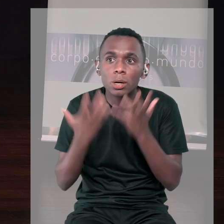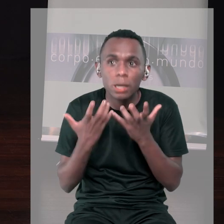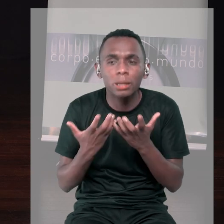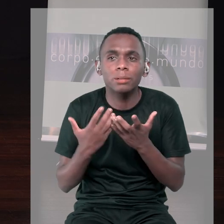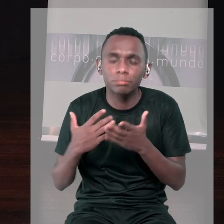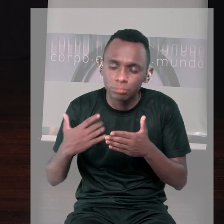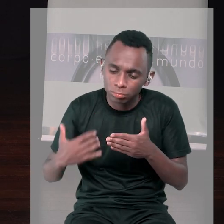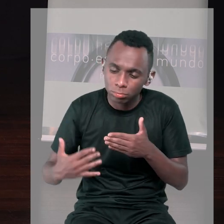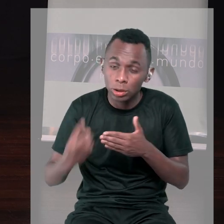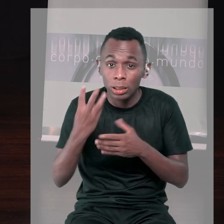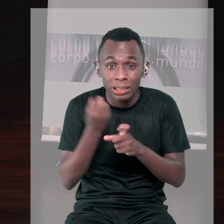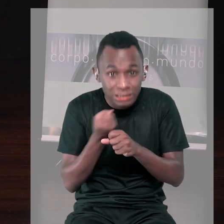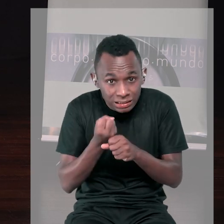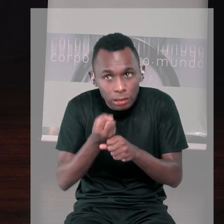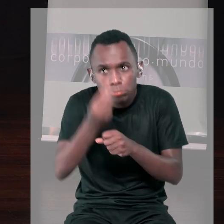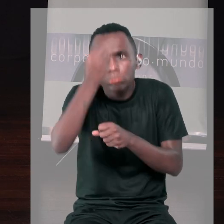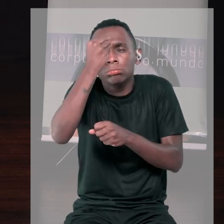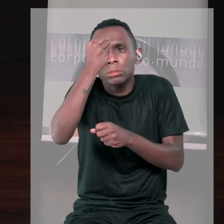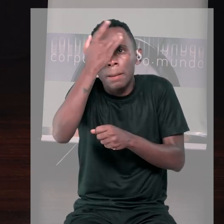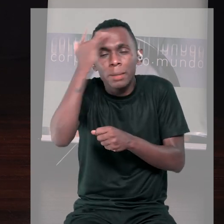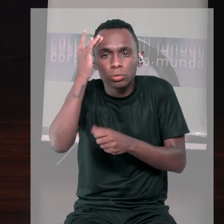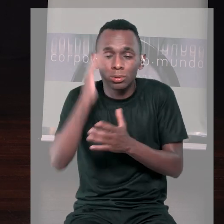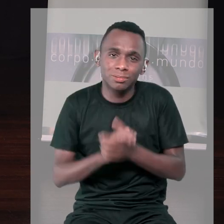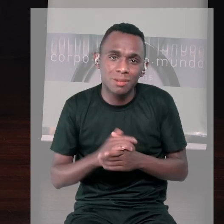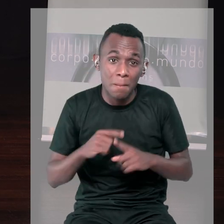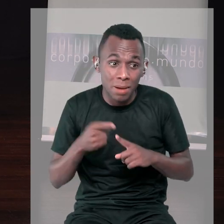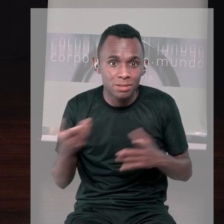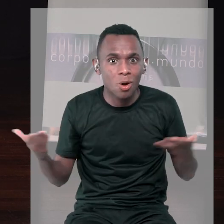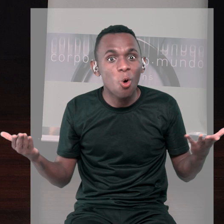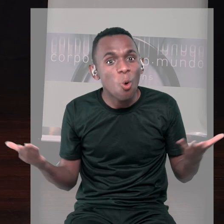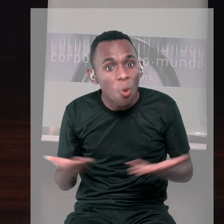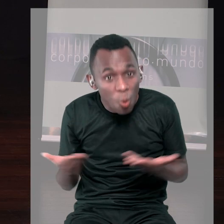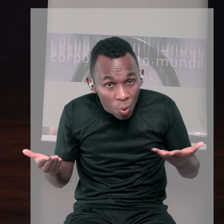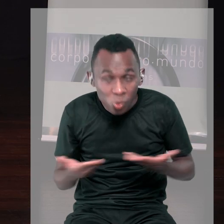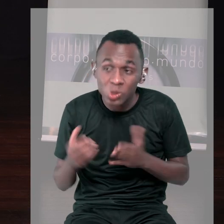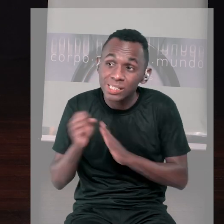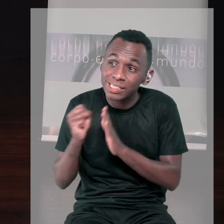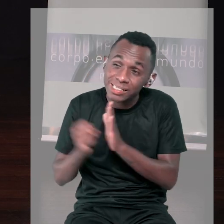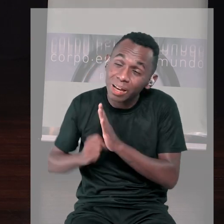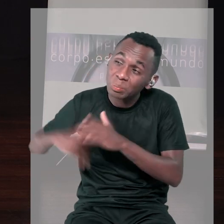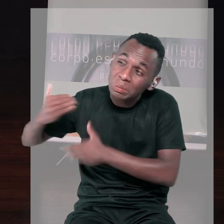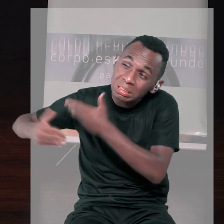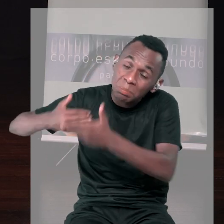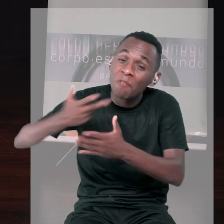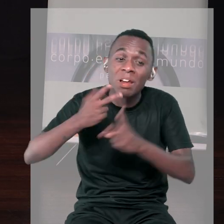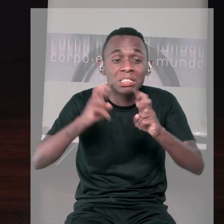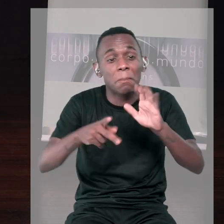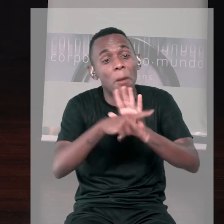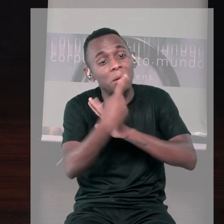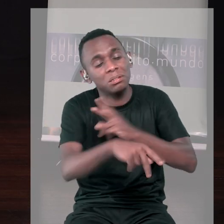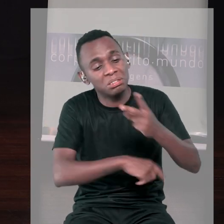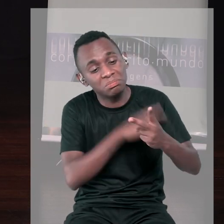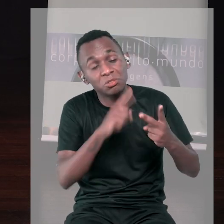mais do que 3 anos na mente das pessoas. Mal sabia ele que nós estamos aqui hoje, tantos séculos depois, falando dele, né? O livro durou